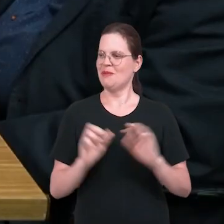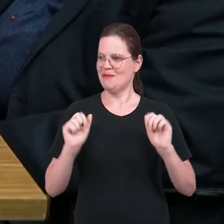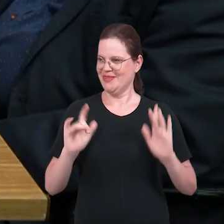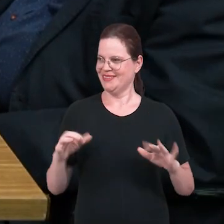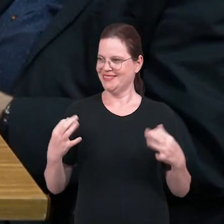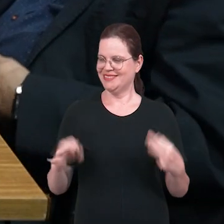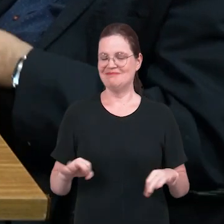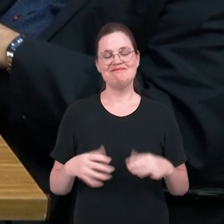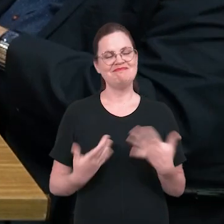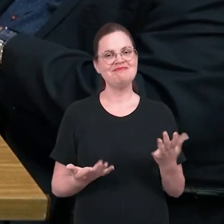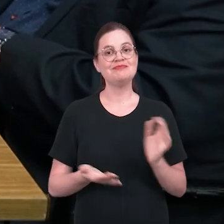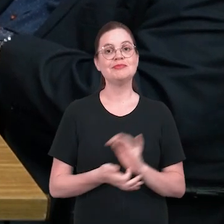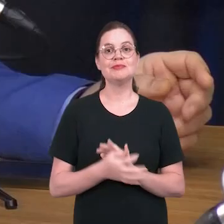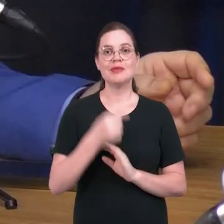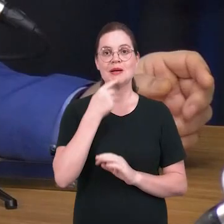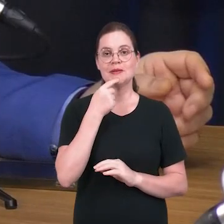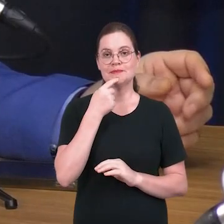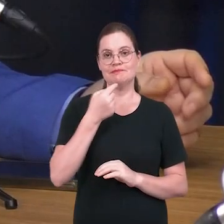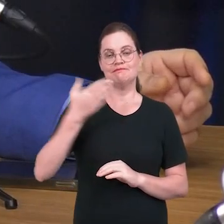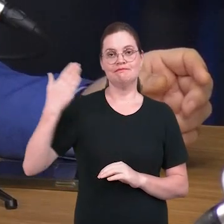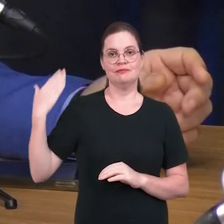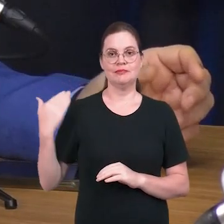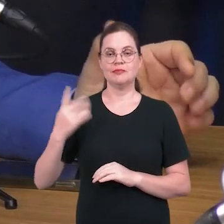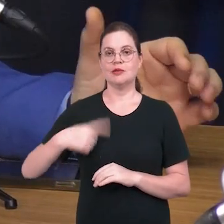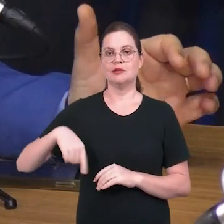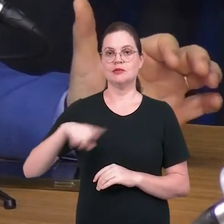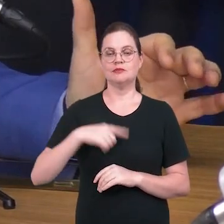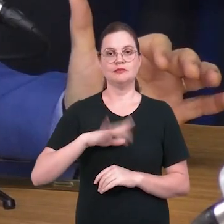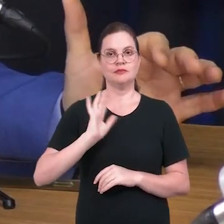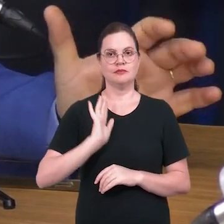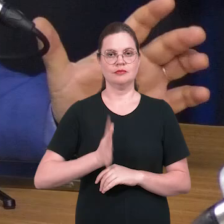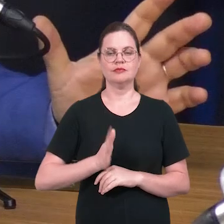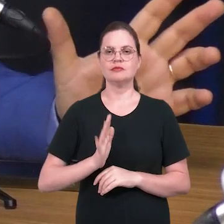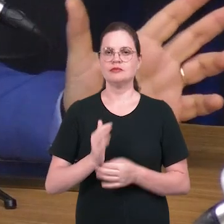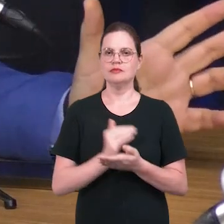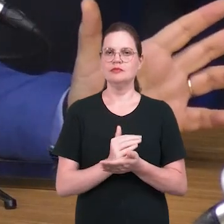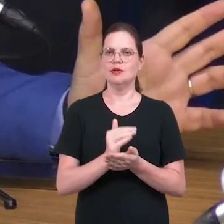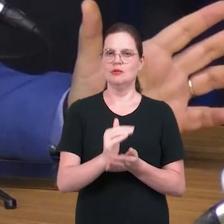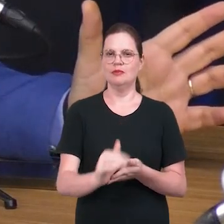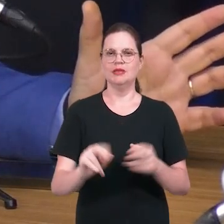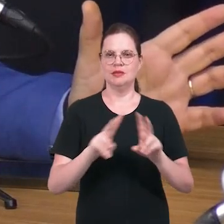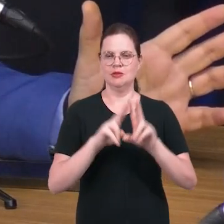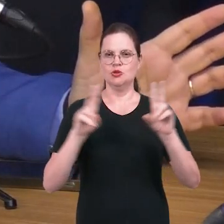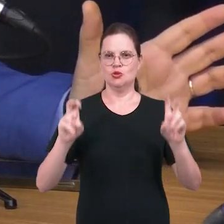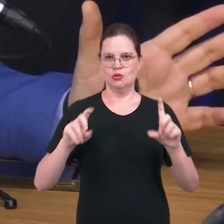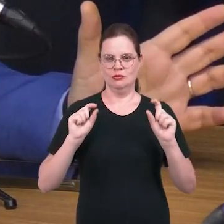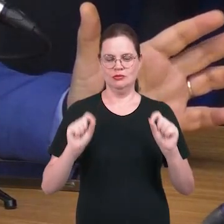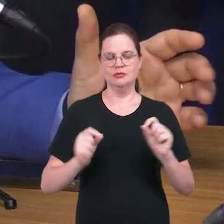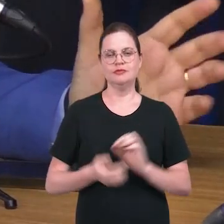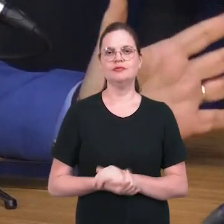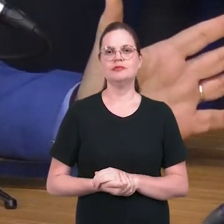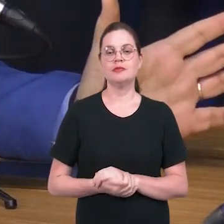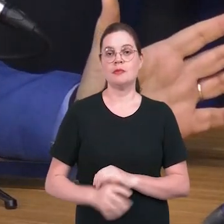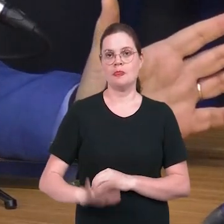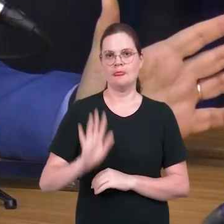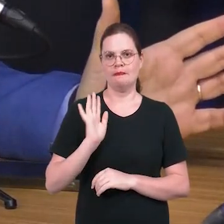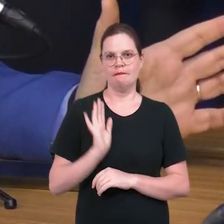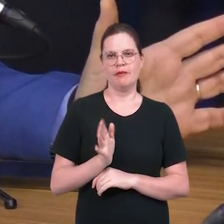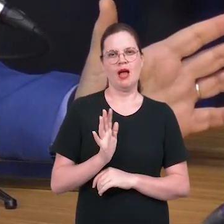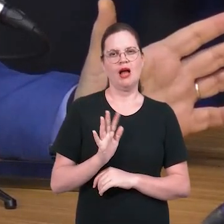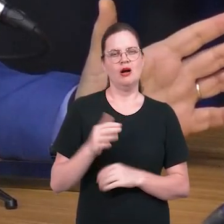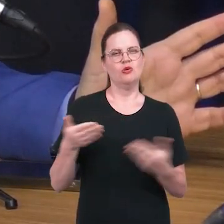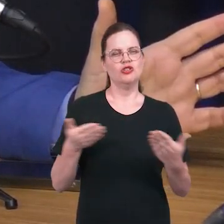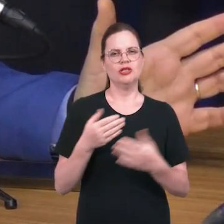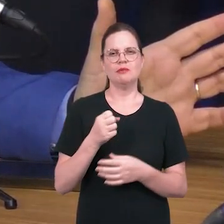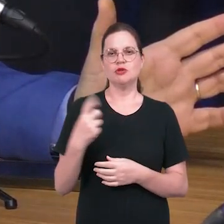né? Olha só, na semana passada nós já fizemos uma introdução sobre esse assunto, né? Essa já é a